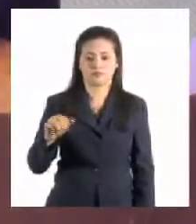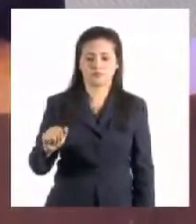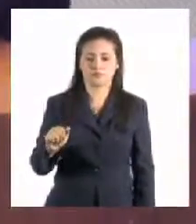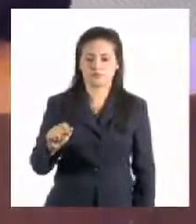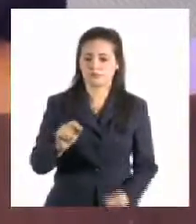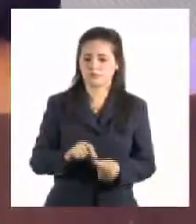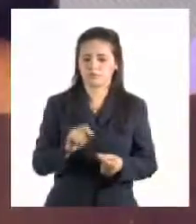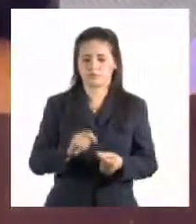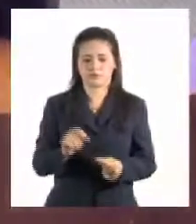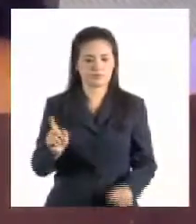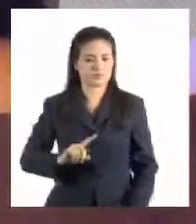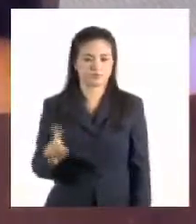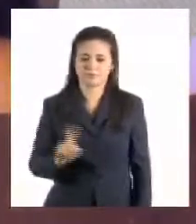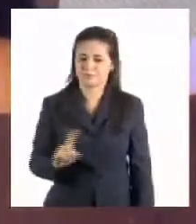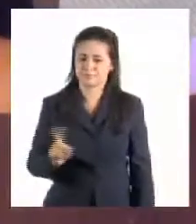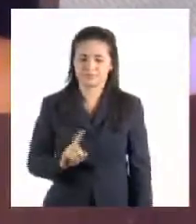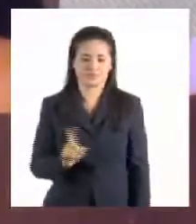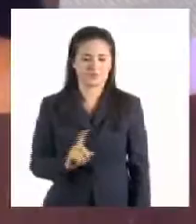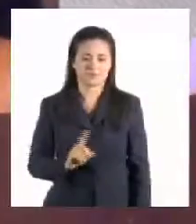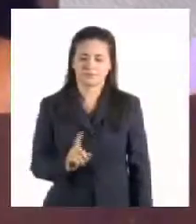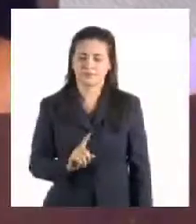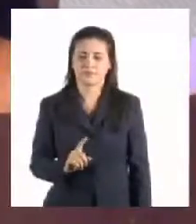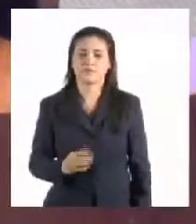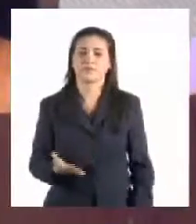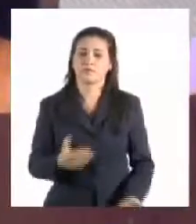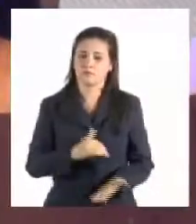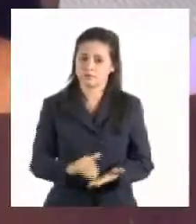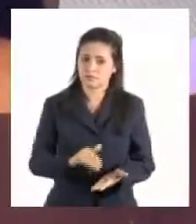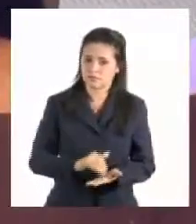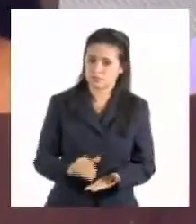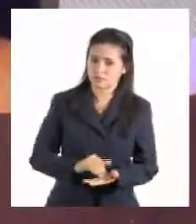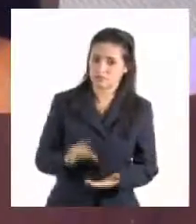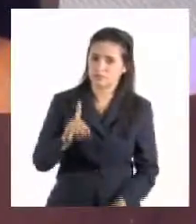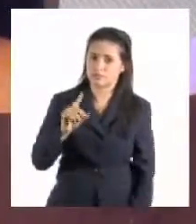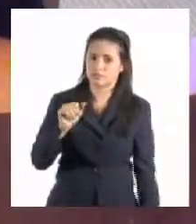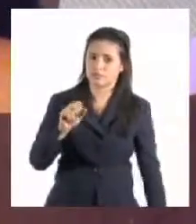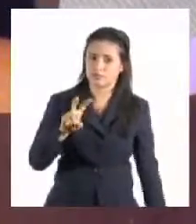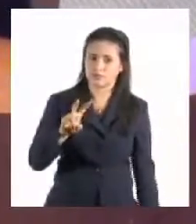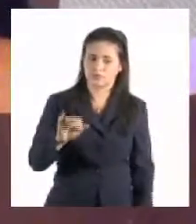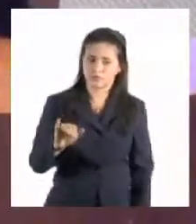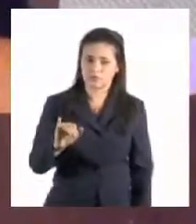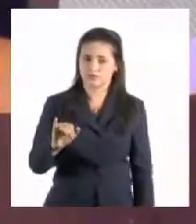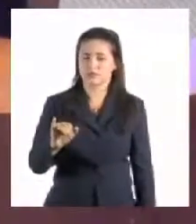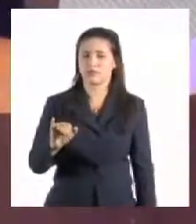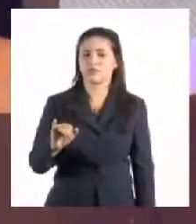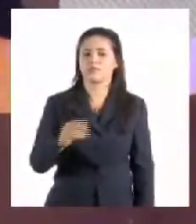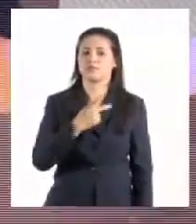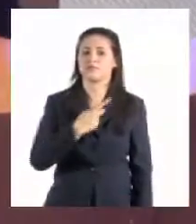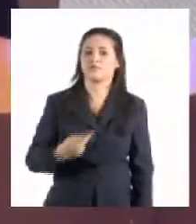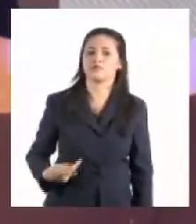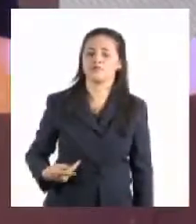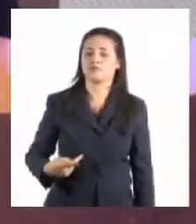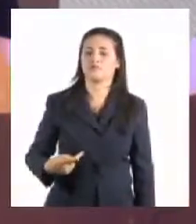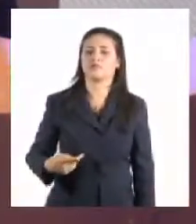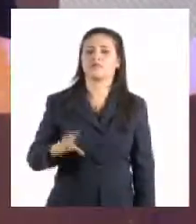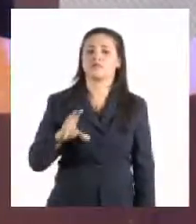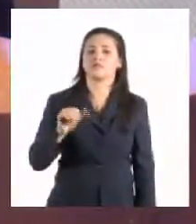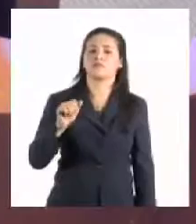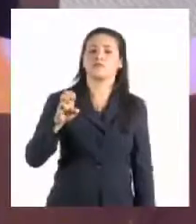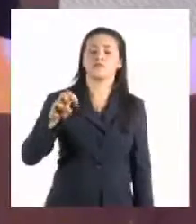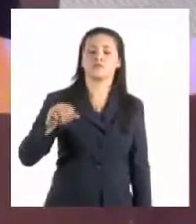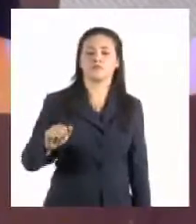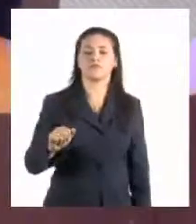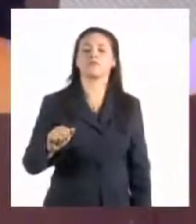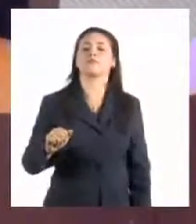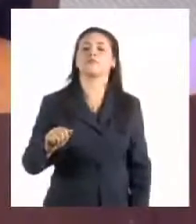CAEMA, fez uma licitação com esses recursos que estavam garantidos, assinou uma nova ordem de serviço. Em nenhum momento eu